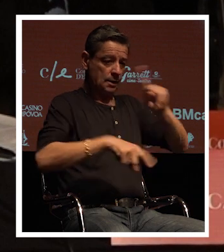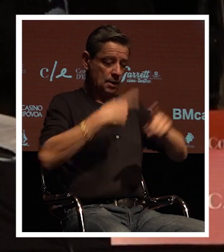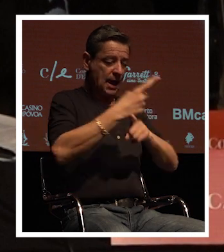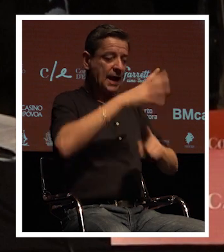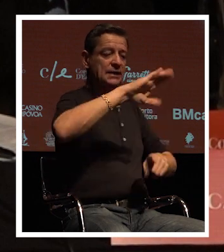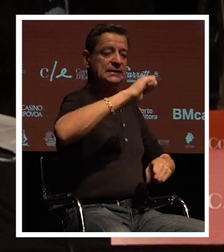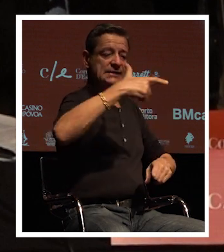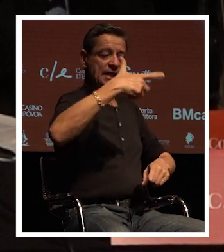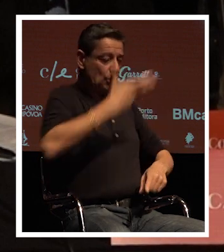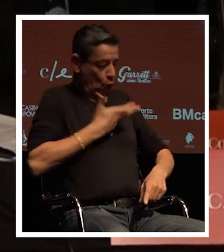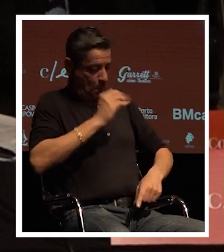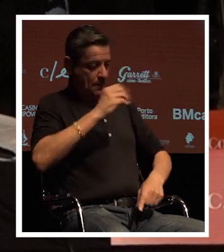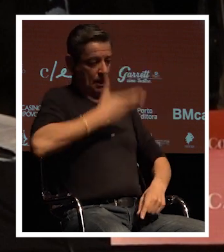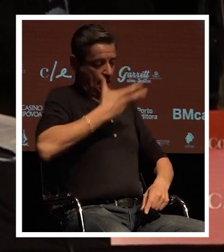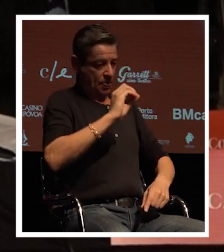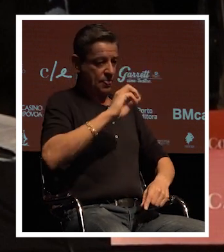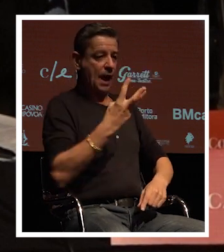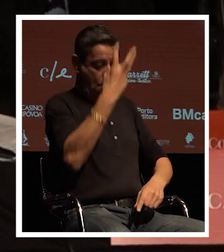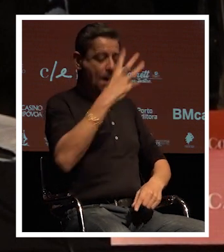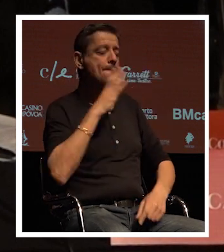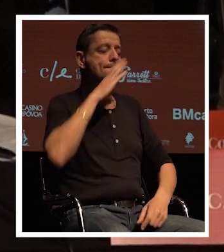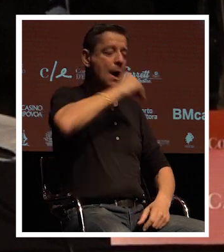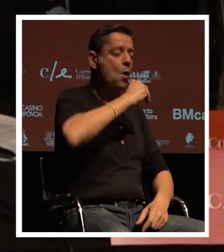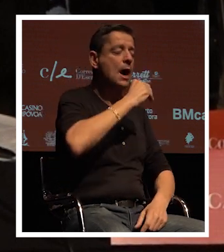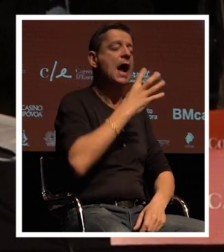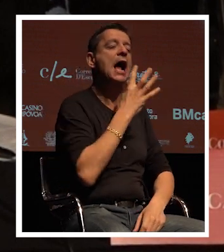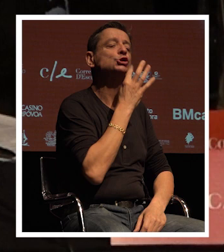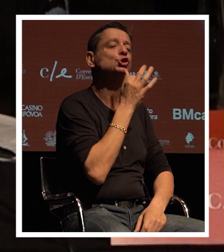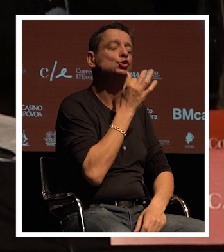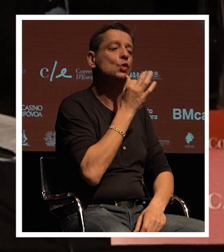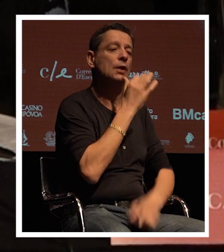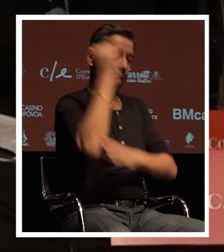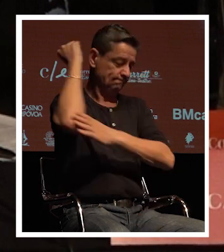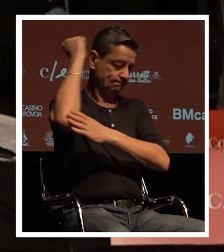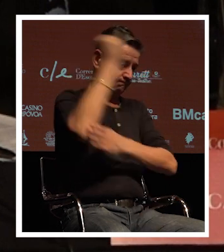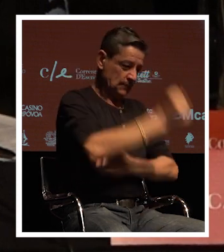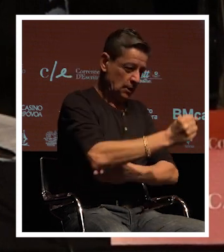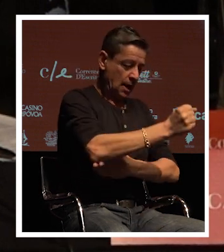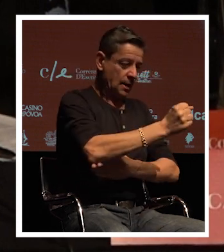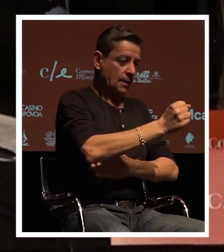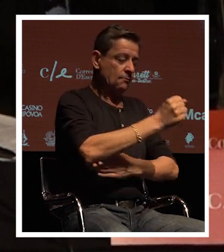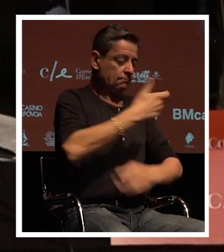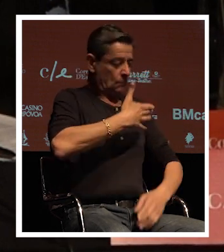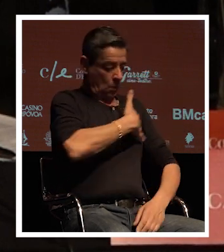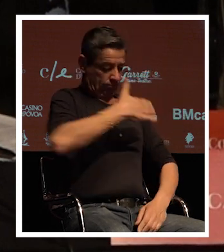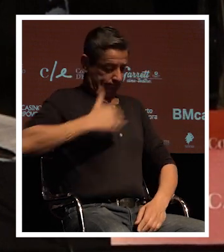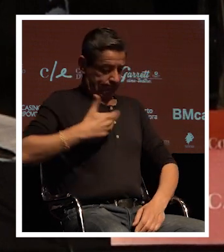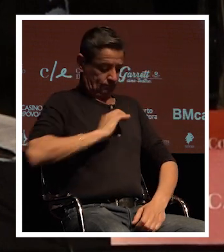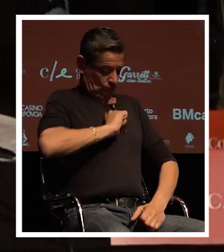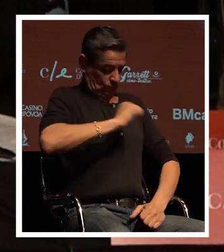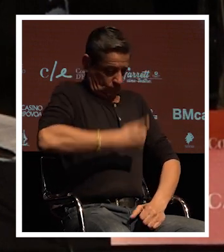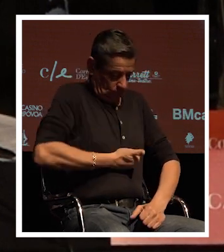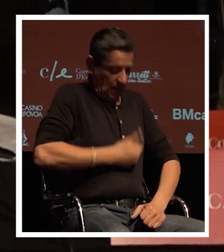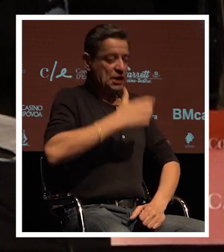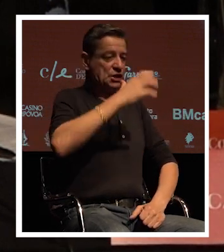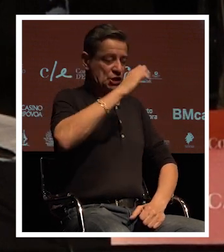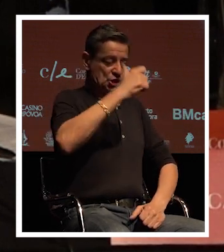síndrome de Down e pão de açúcar uma infecção que parte do assassínio brutal de uma transsexual brasileira chamada